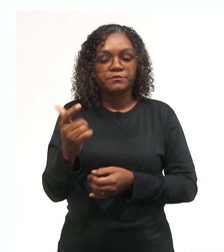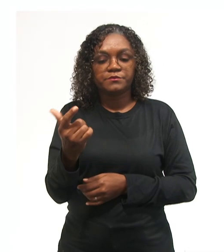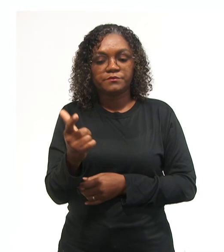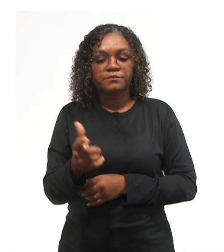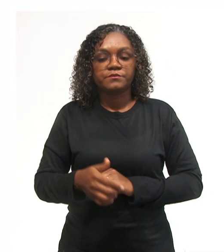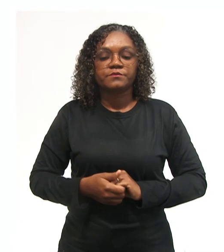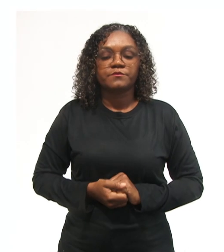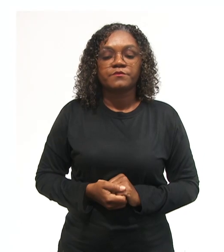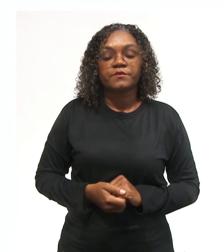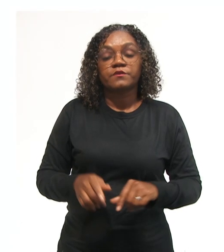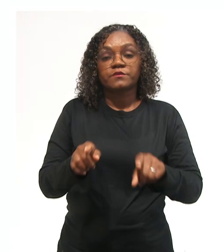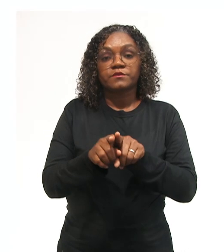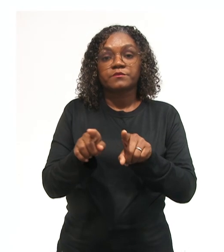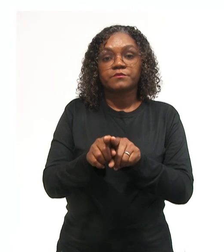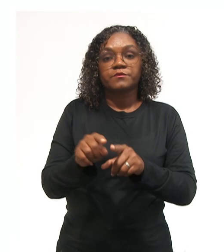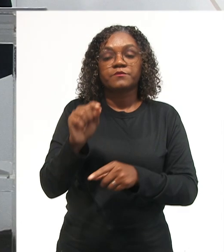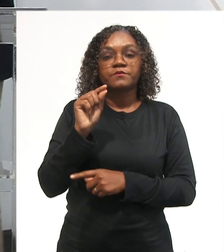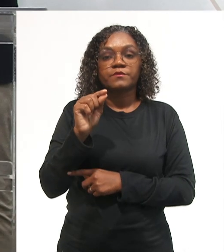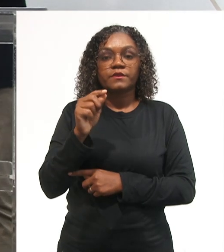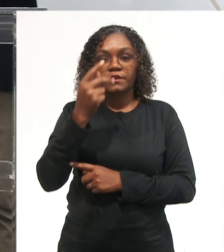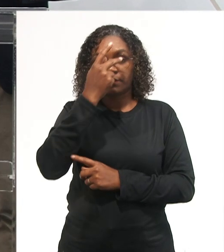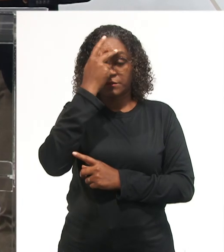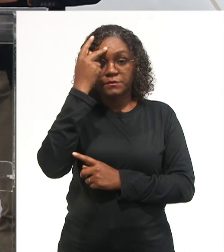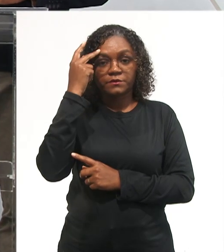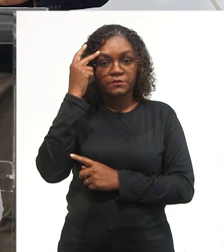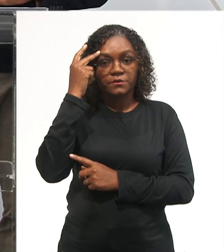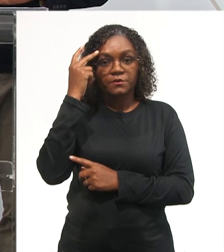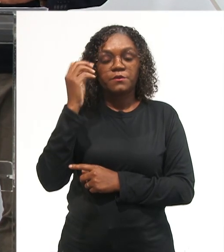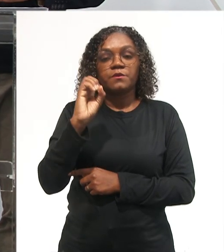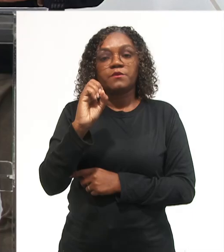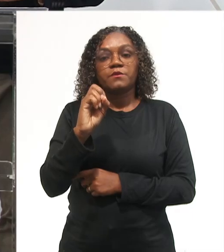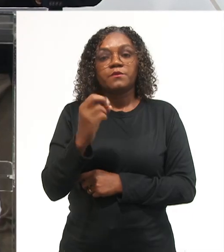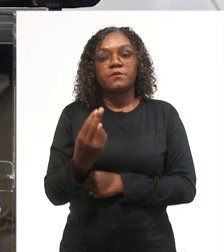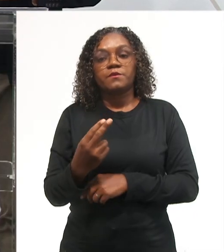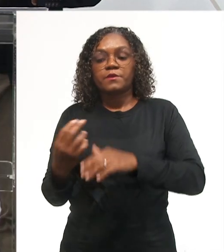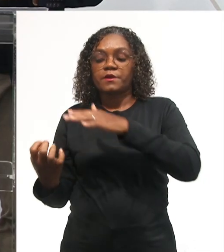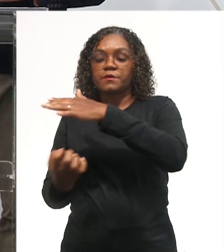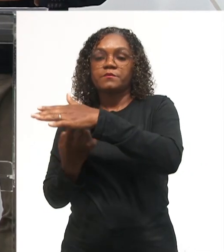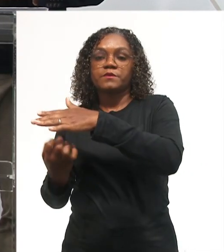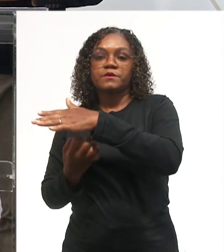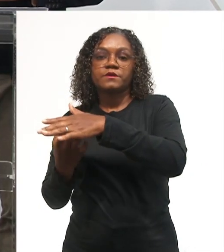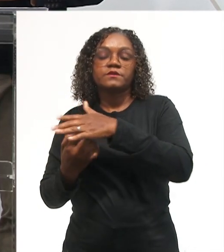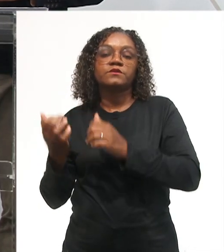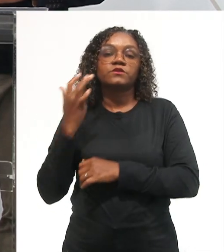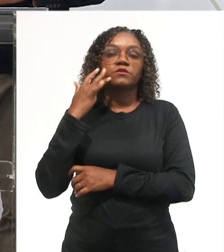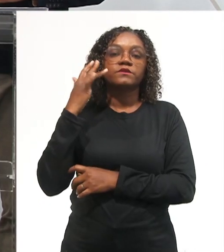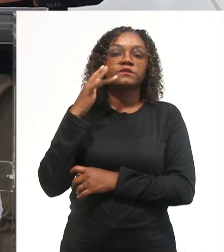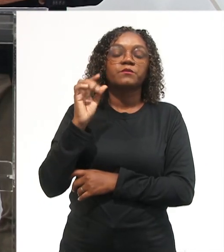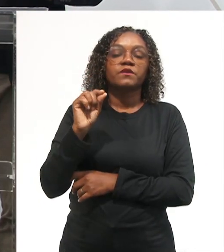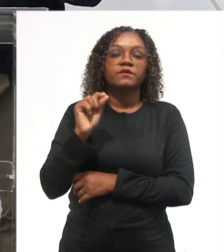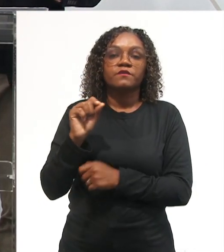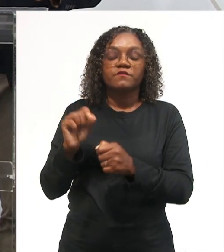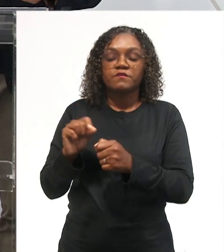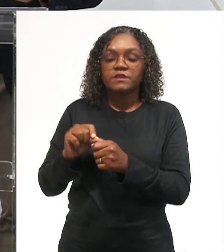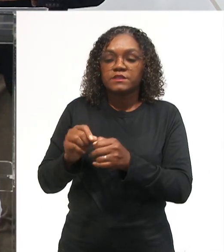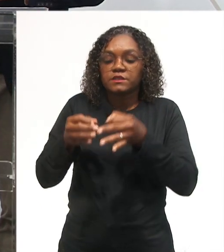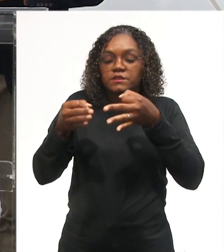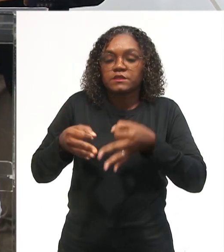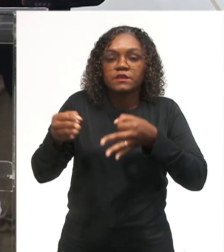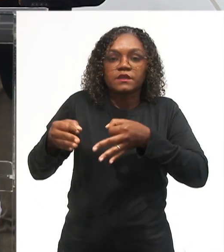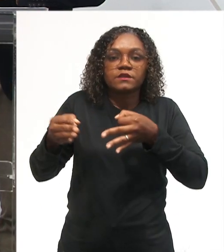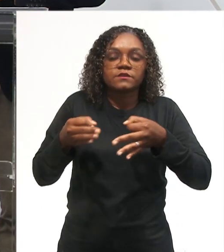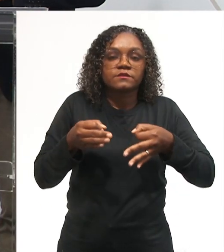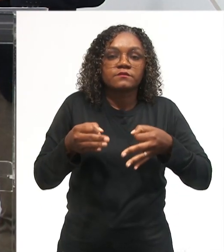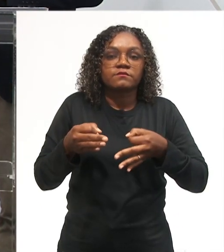Primeiro porque também as pessoas não saberiam, as empresas não saberiam como produzir a quantidade exata para a demanda que